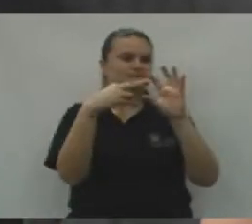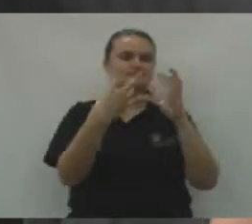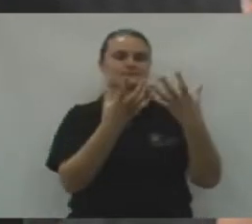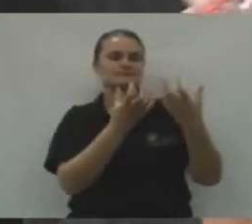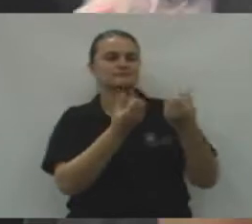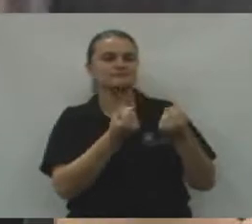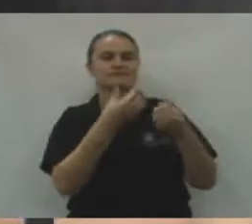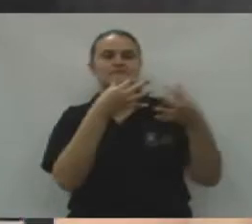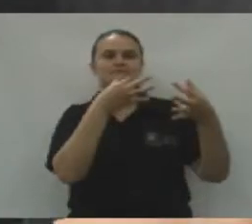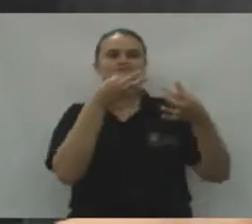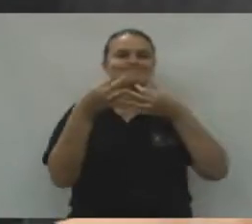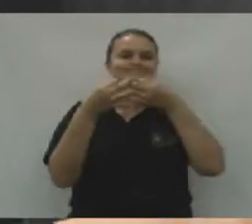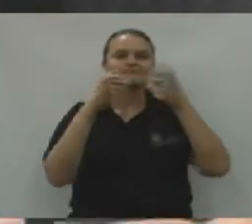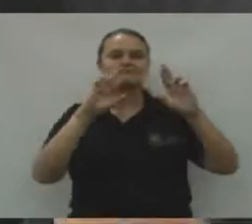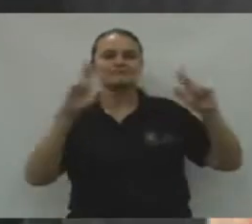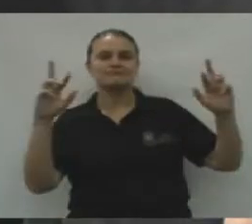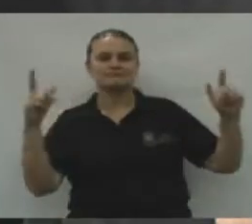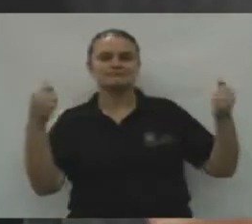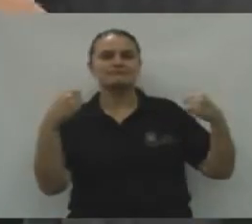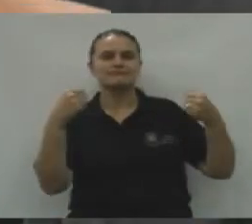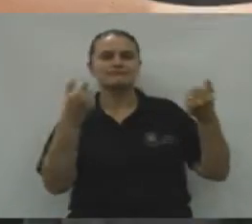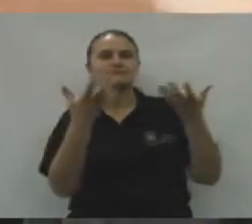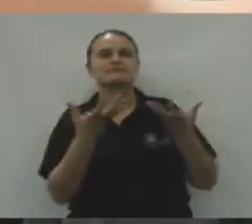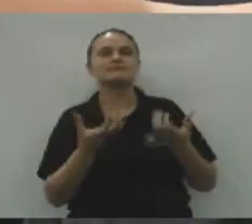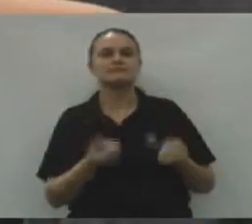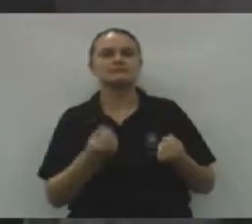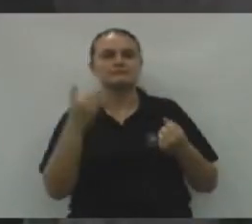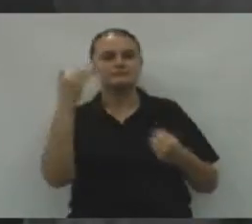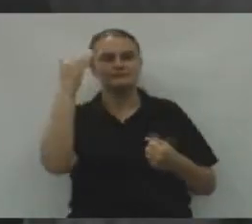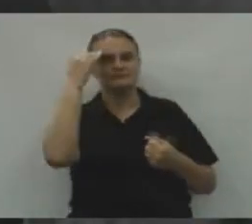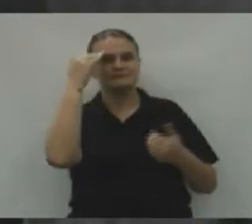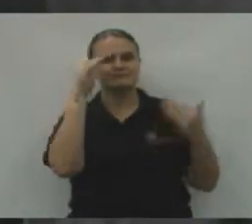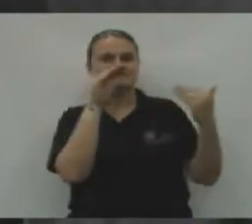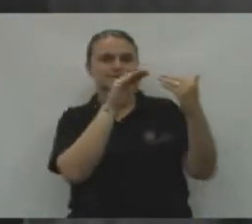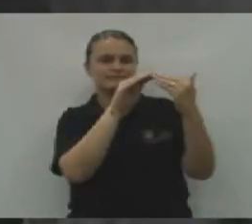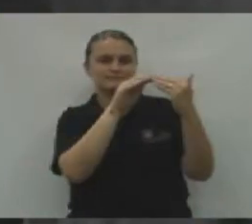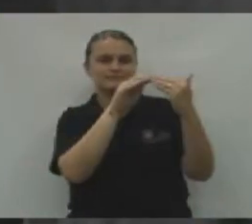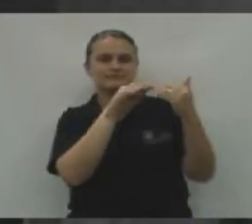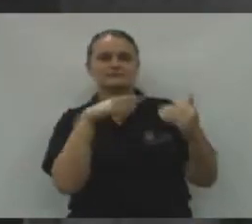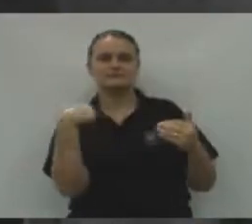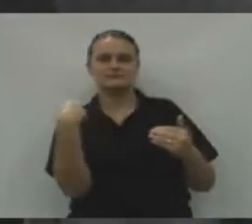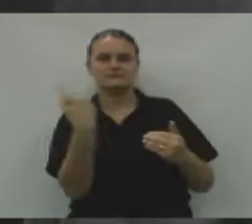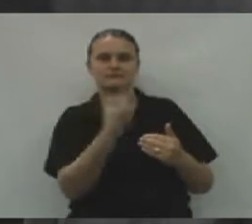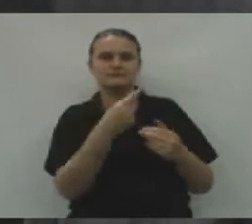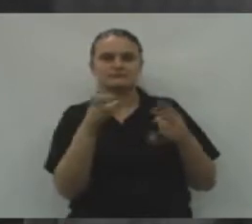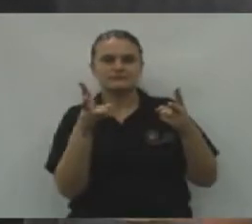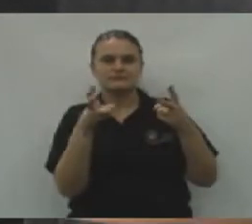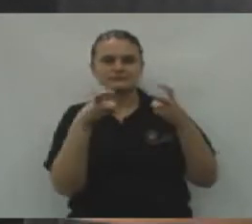aceitação da mesma forma. E nós, nesse ano, pudemos